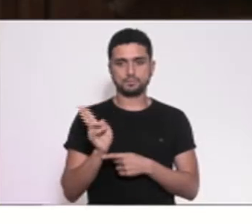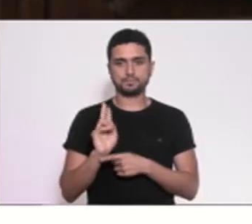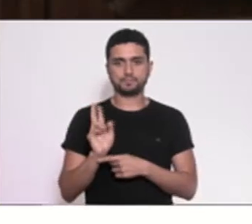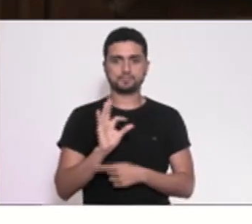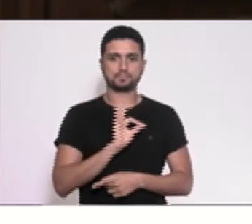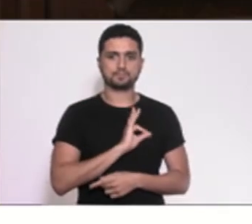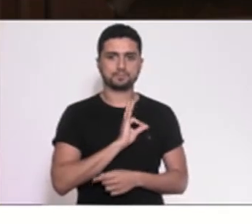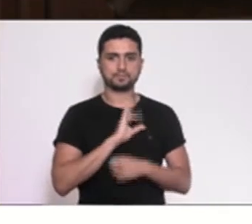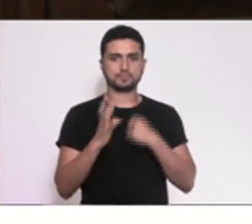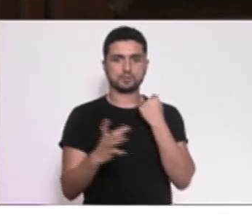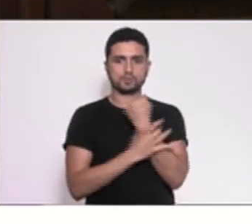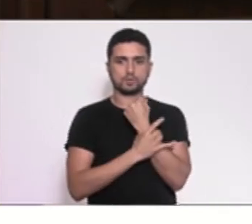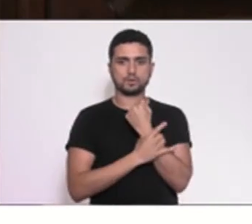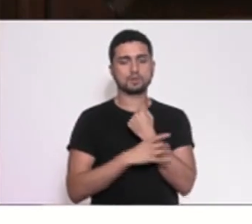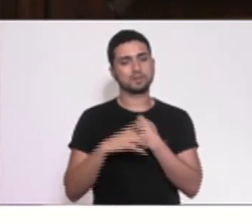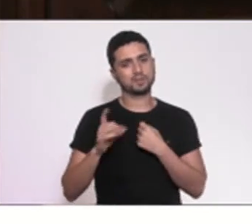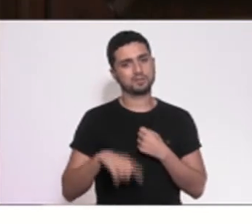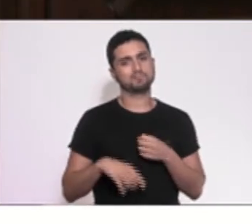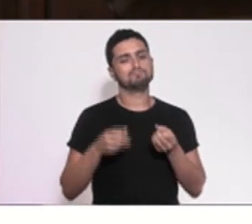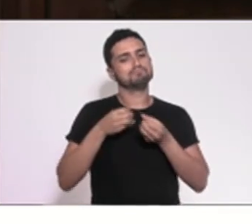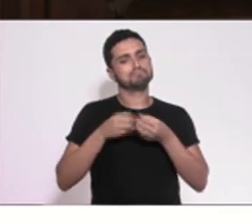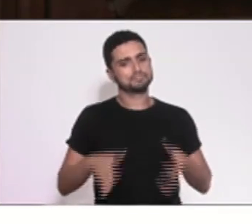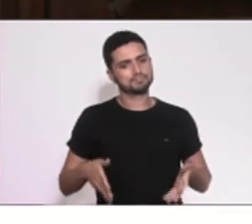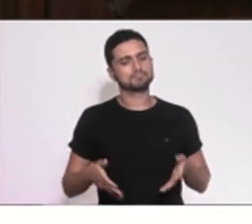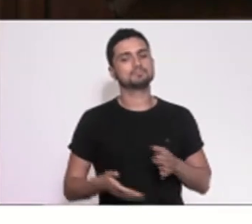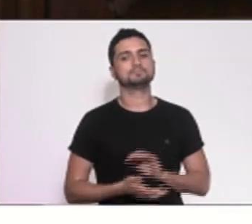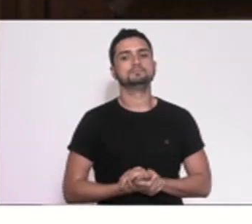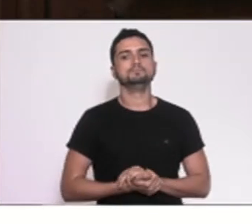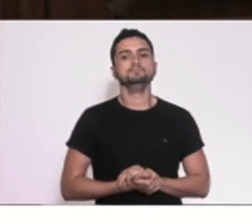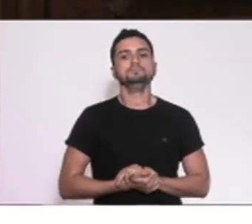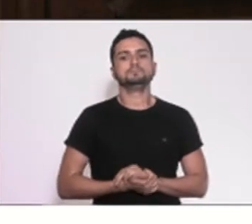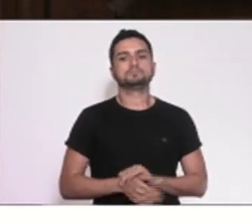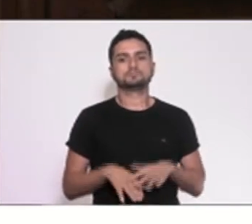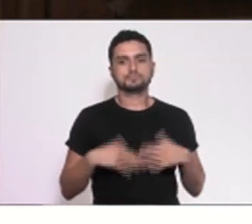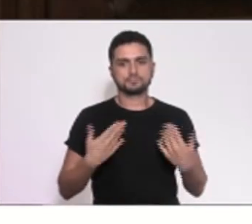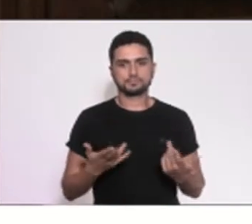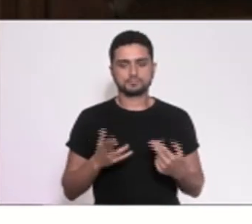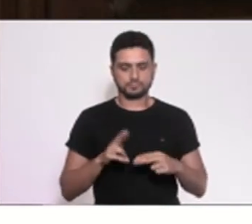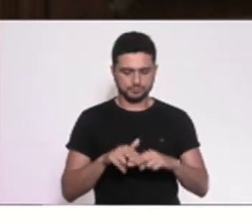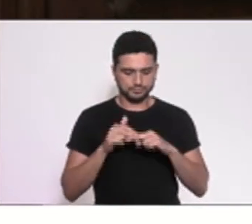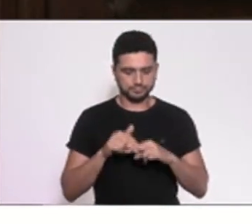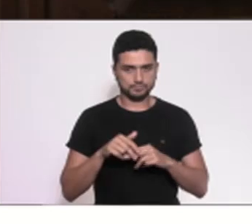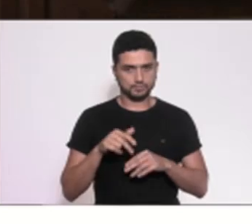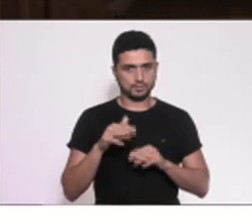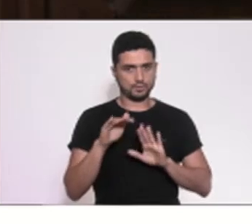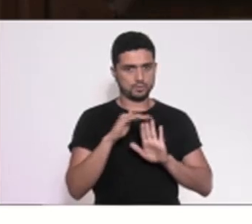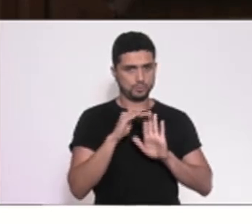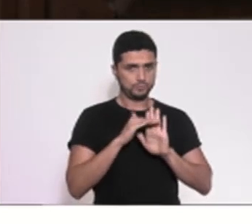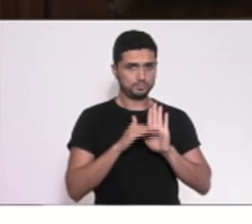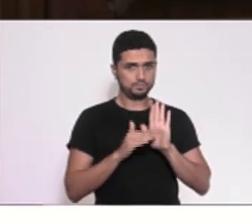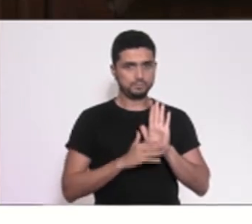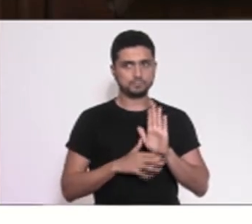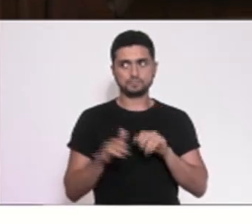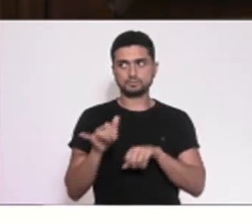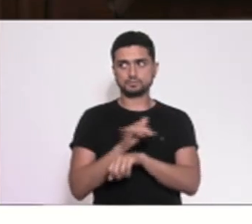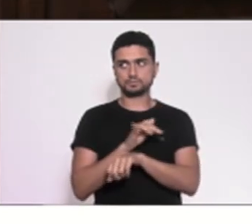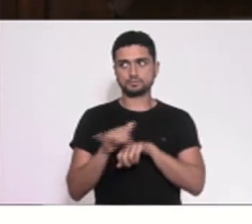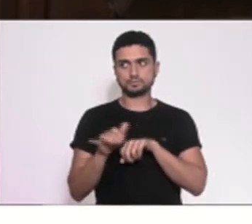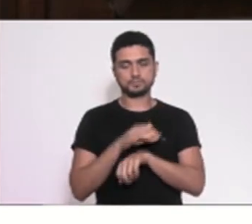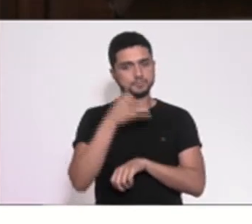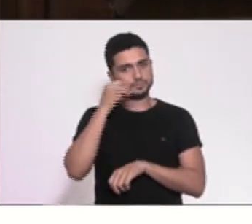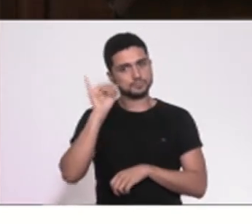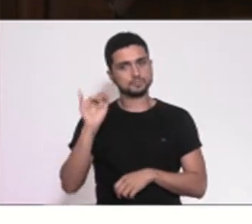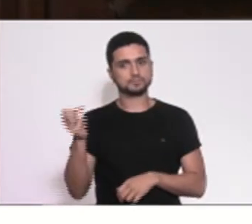maneira fatal. É disso que a gente está falando. E esse programa de prevenção ao suicídio para a comunidade